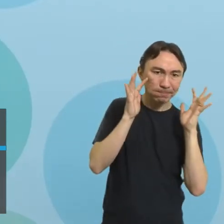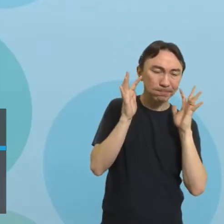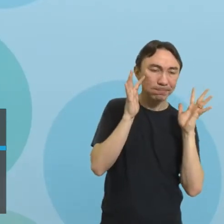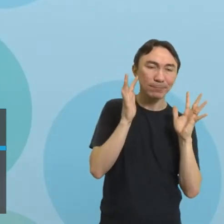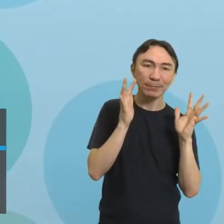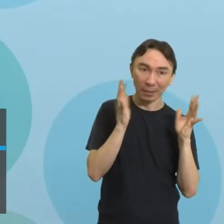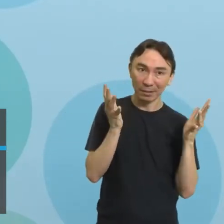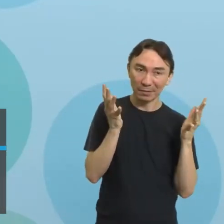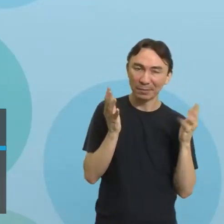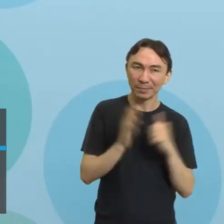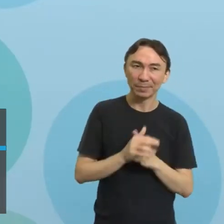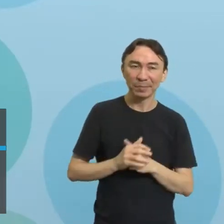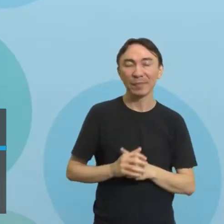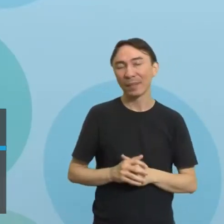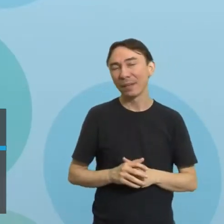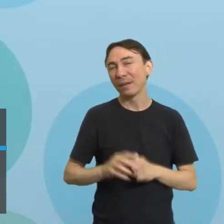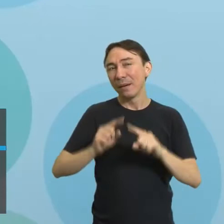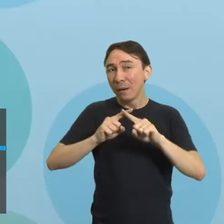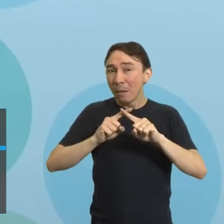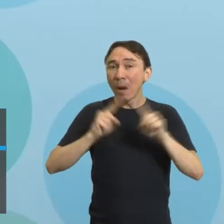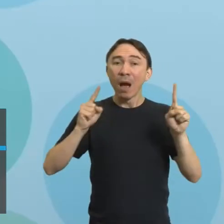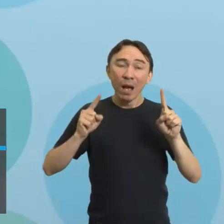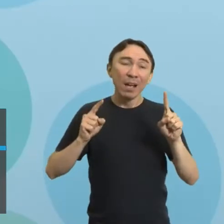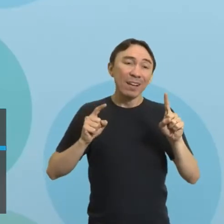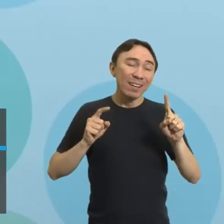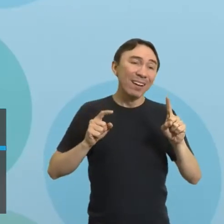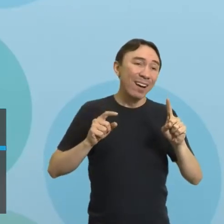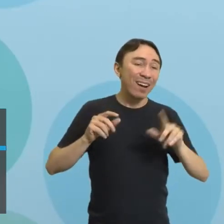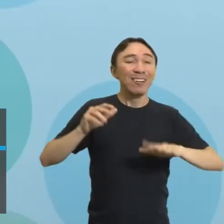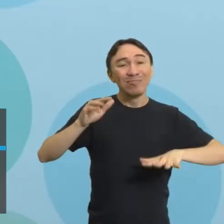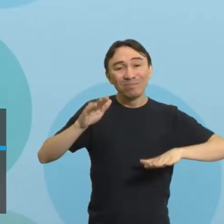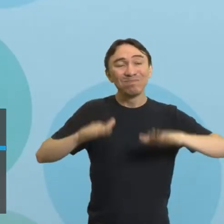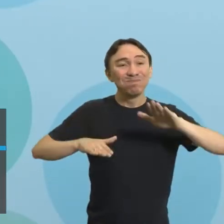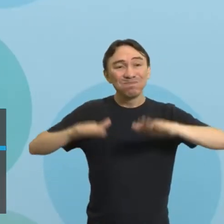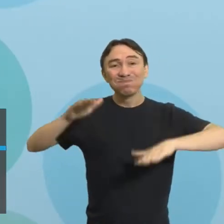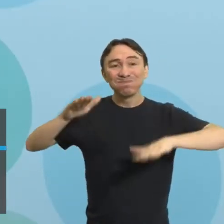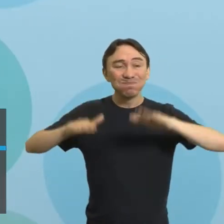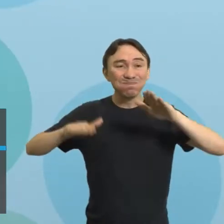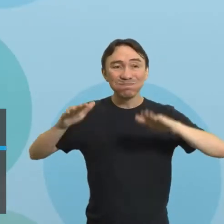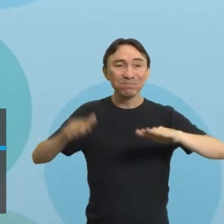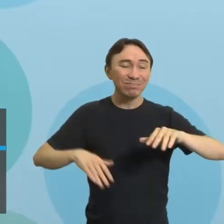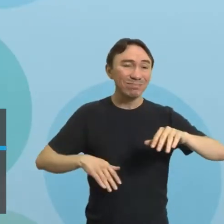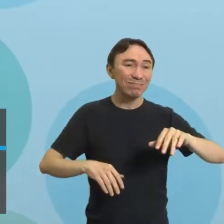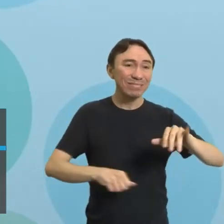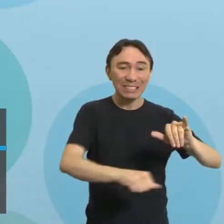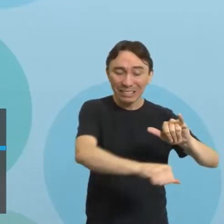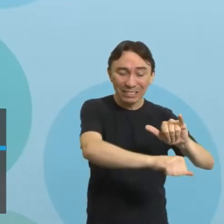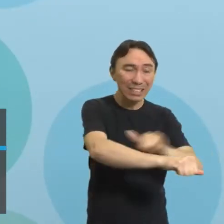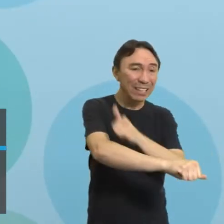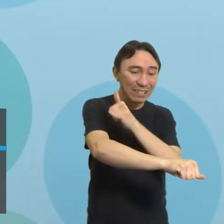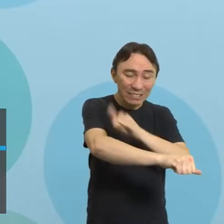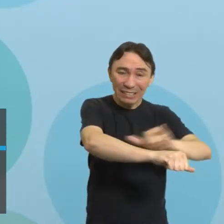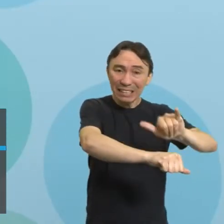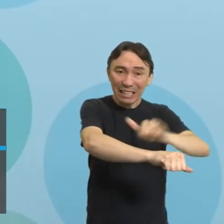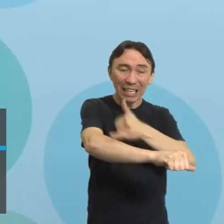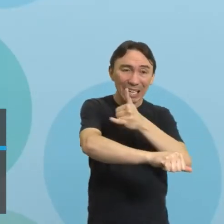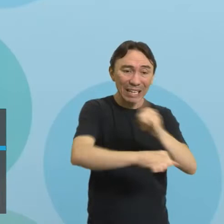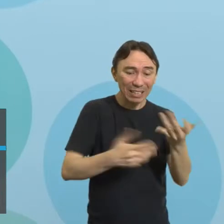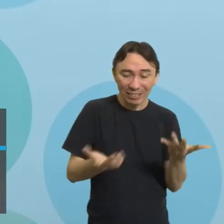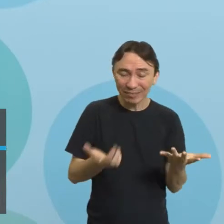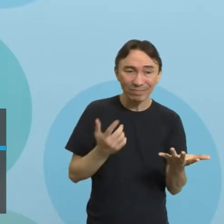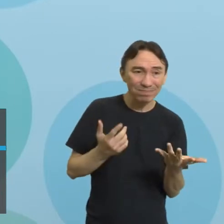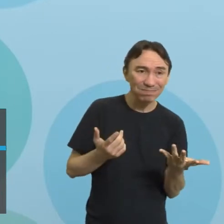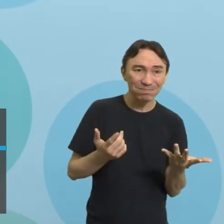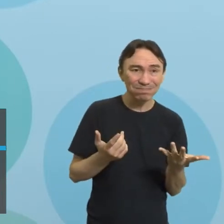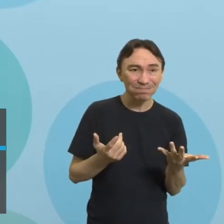Mas muitas vezes isso não, essas estratégias elas não se materializam de forma